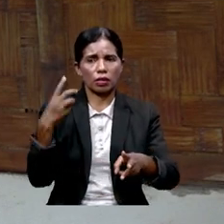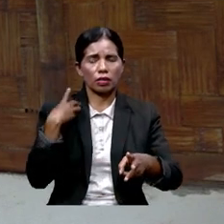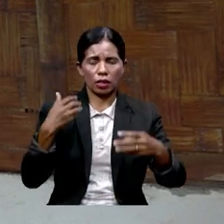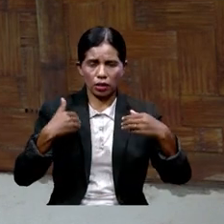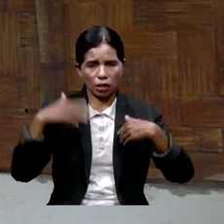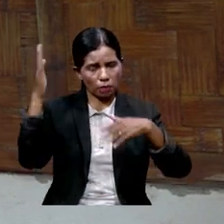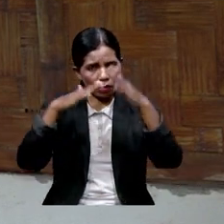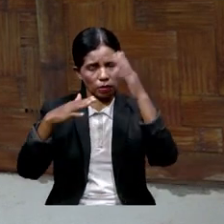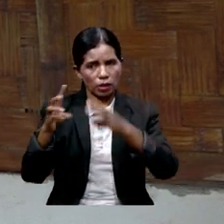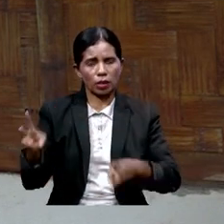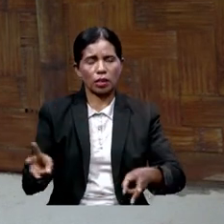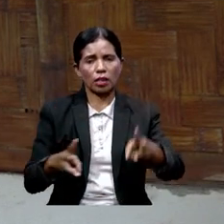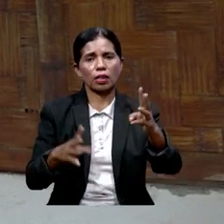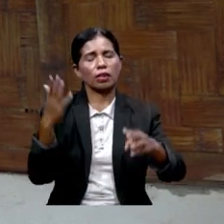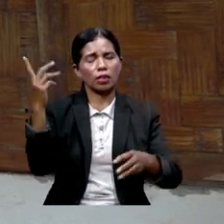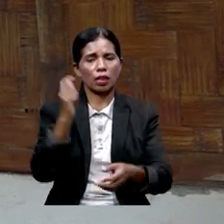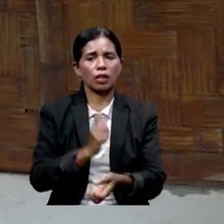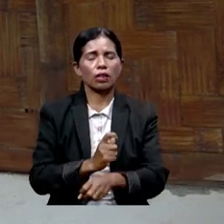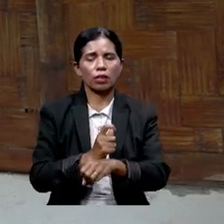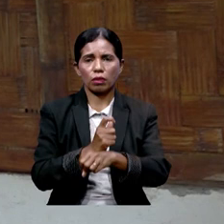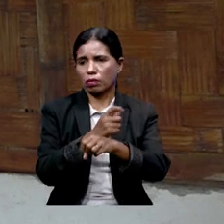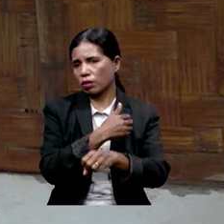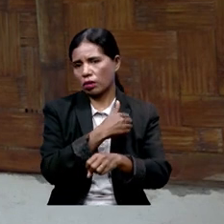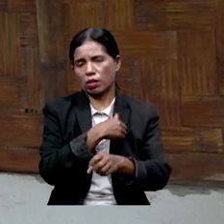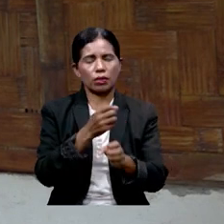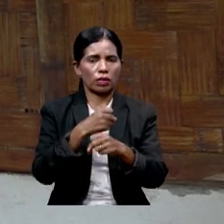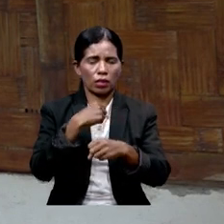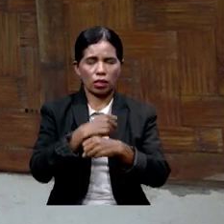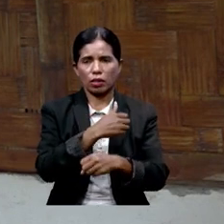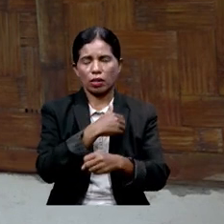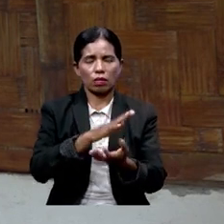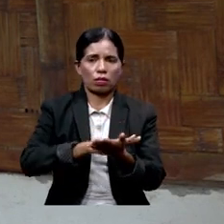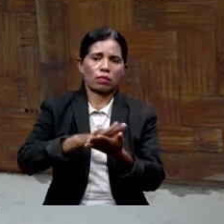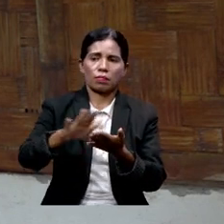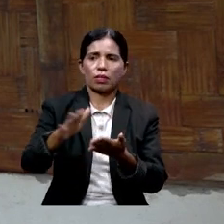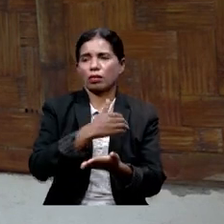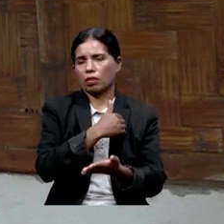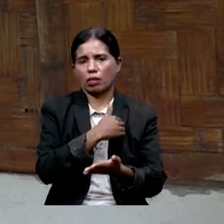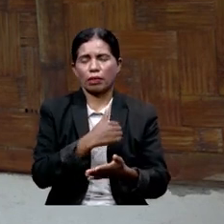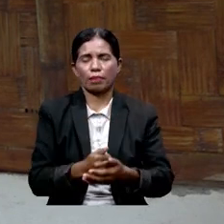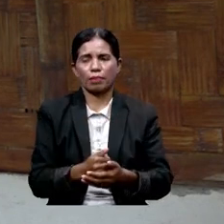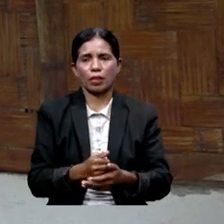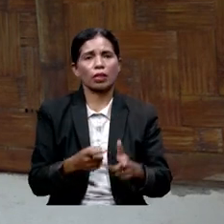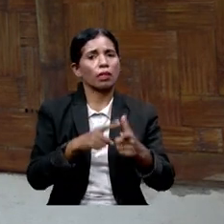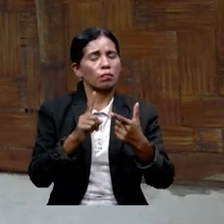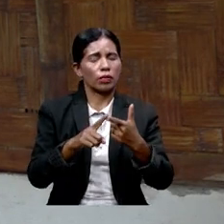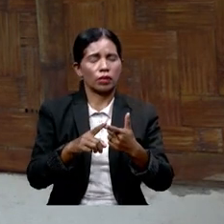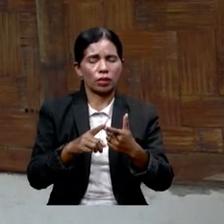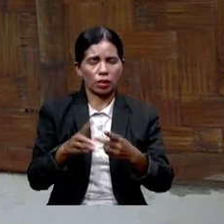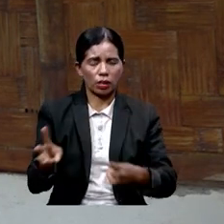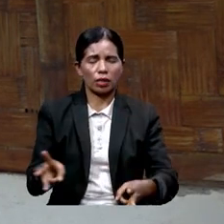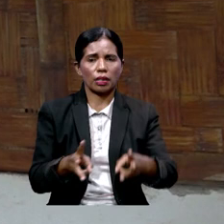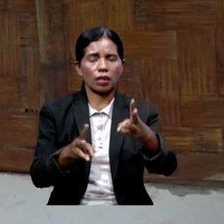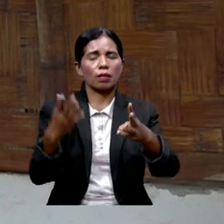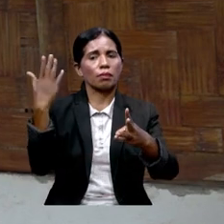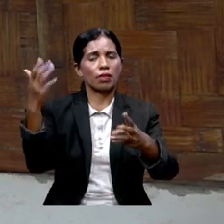nessa dalam capital ita seda walk, seda halo aspal. Segundo dalam ba ihal dia seda, tama prioridade ba